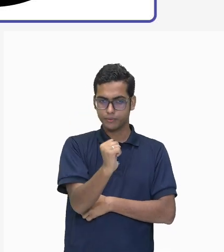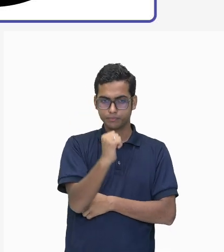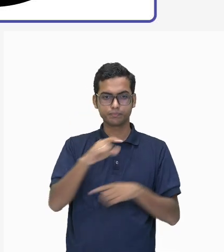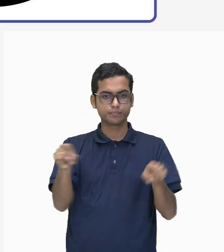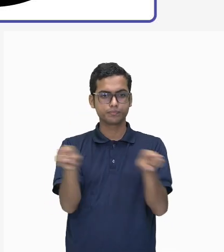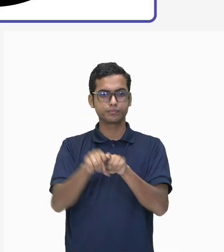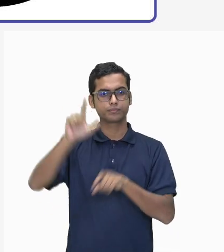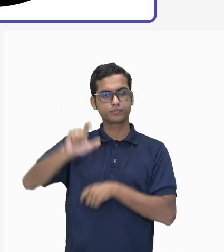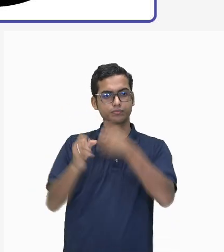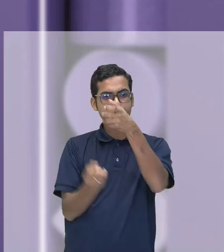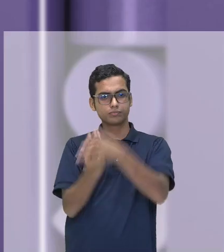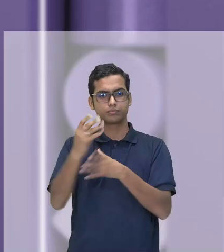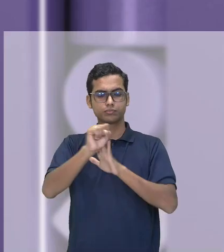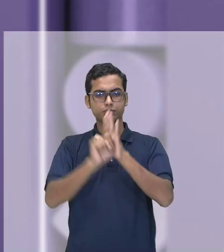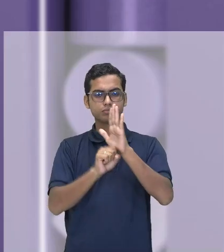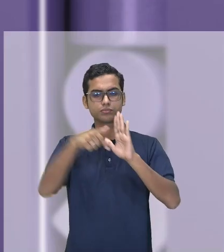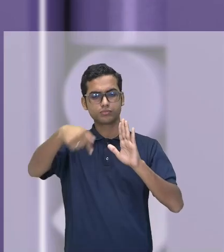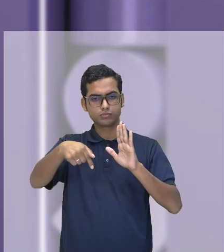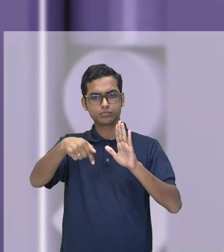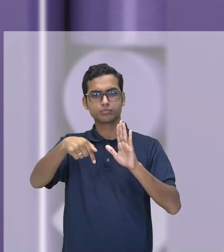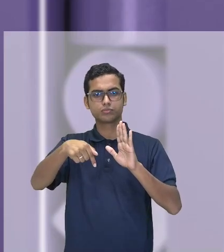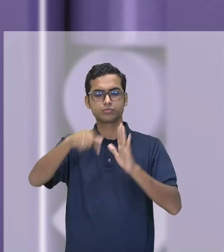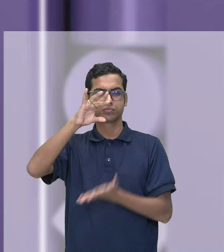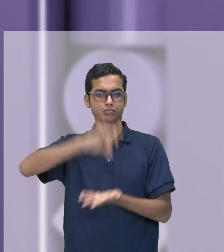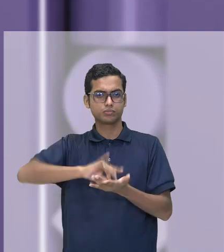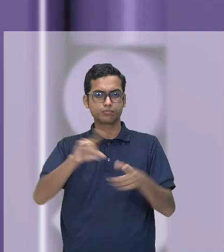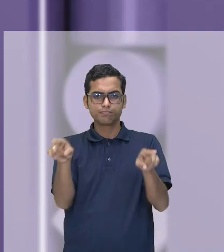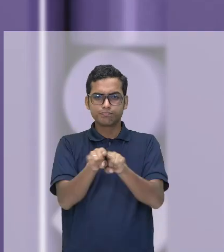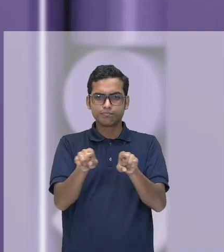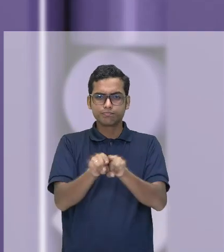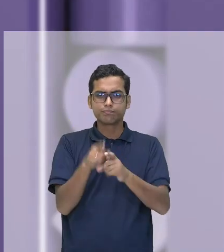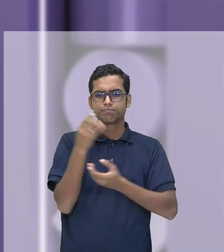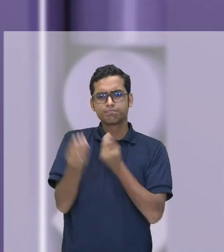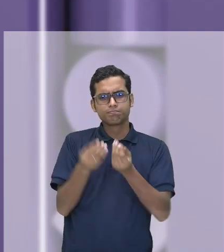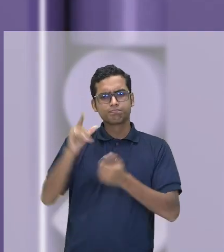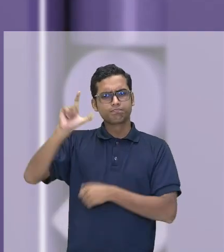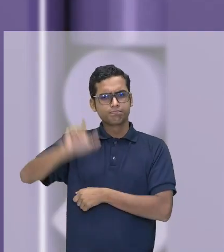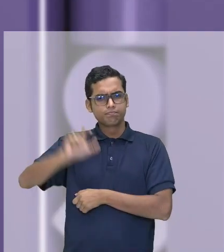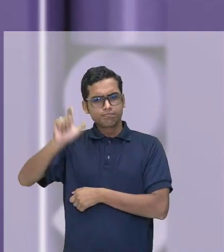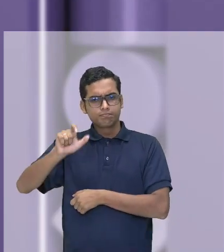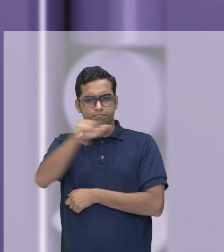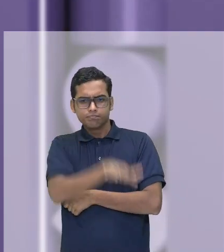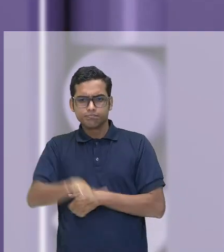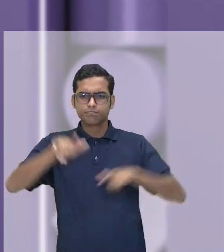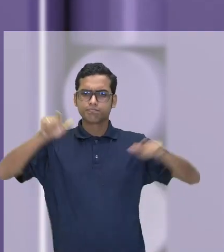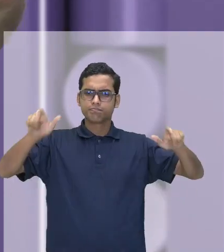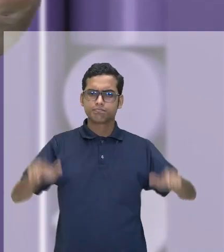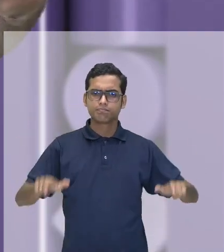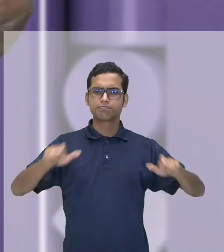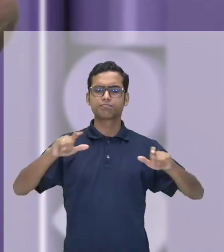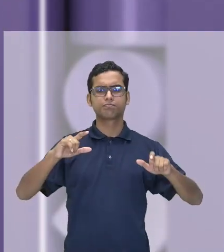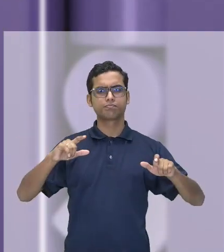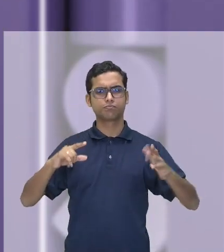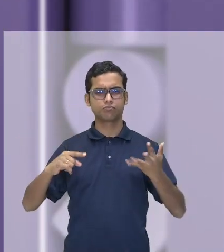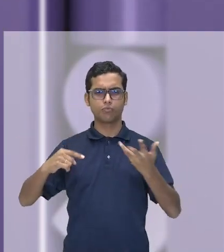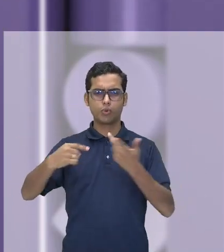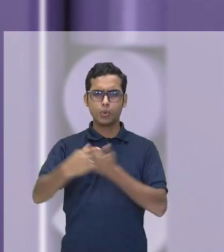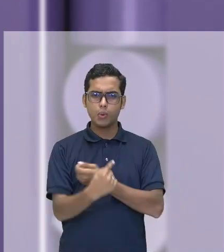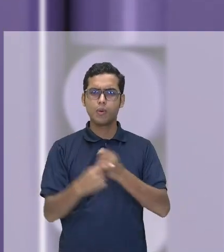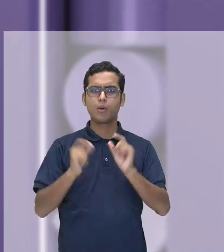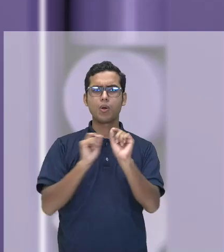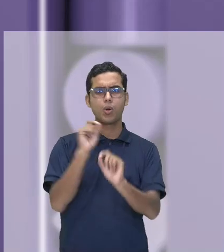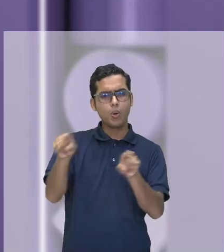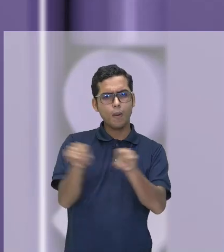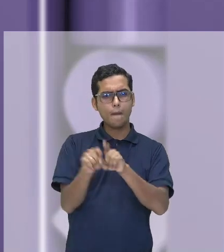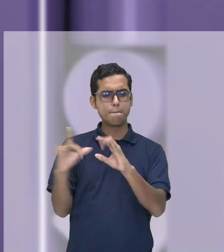nesse fenômeno do islamismo, ele surge num ambiente de muito caos e muitas brigas